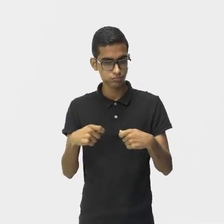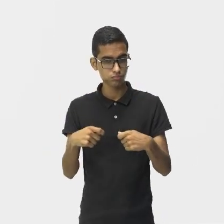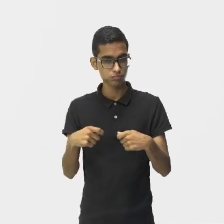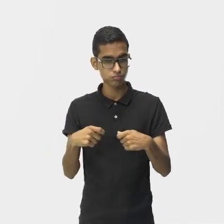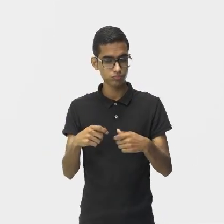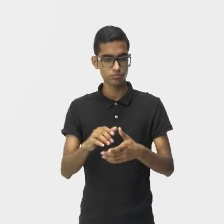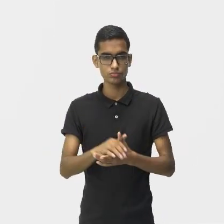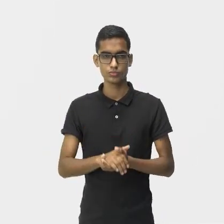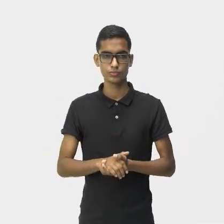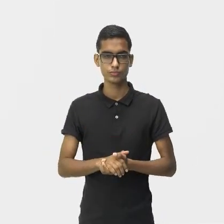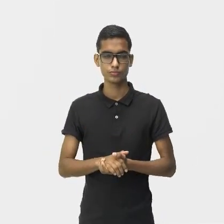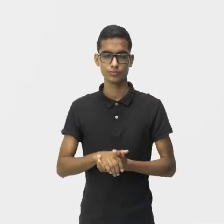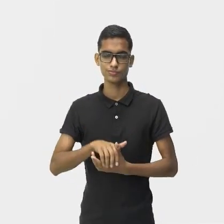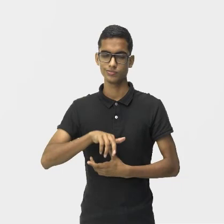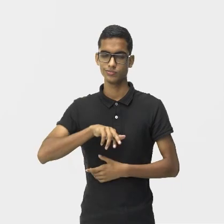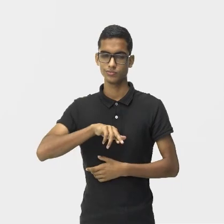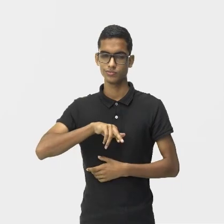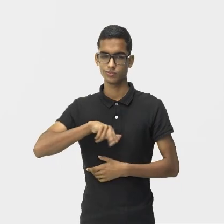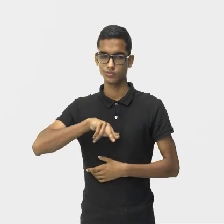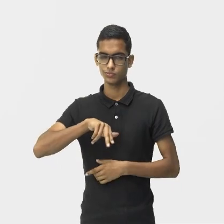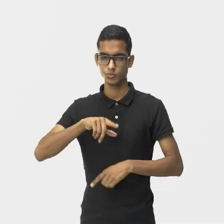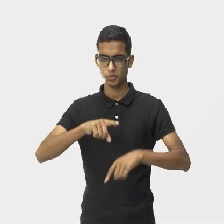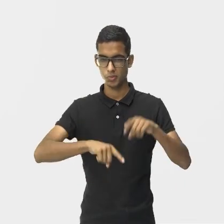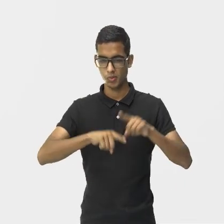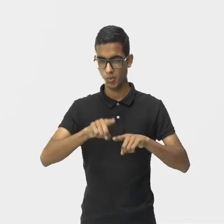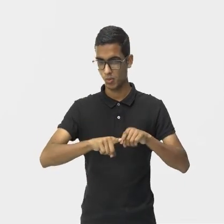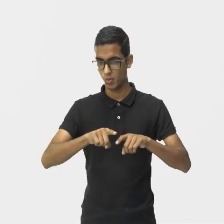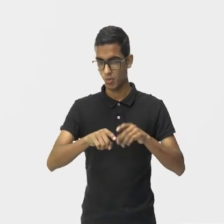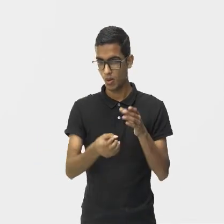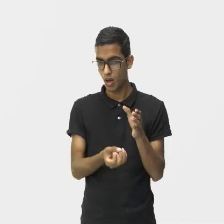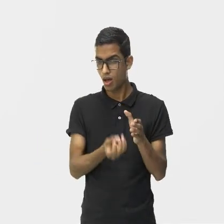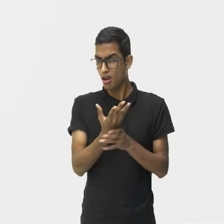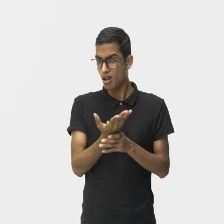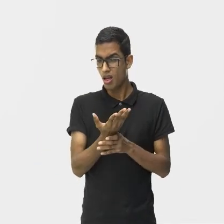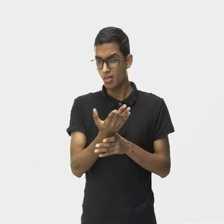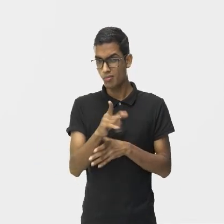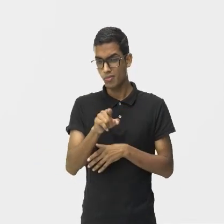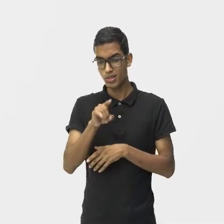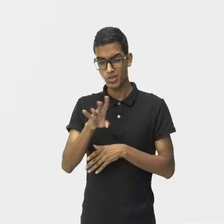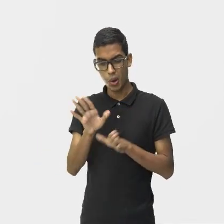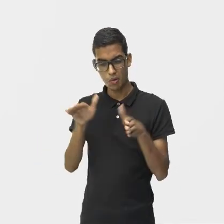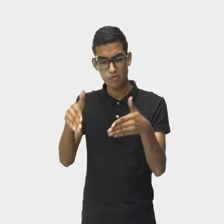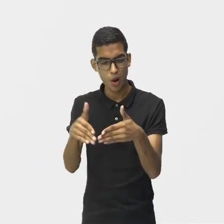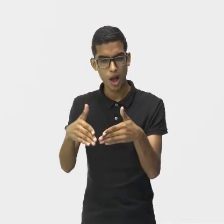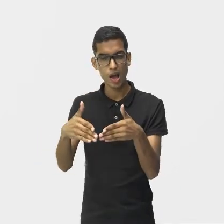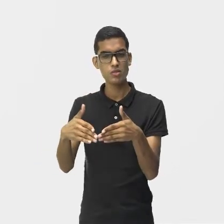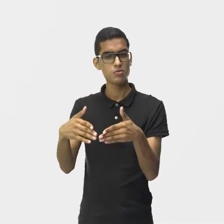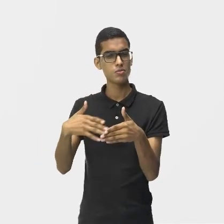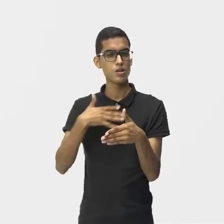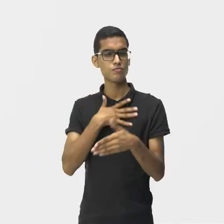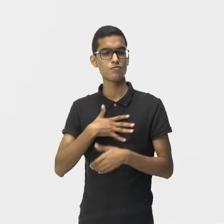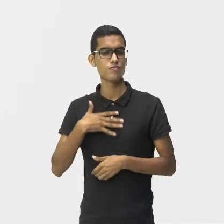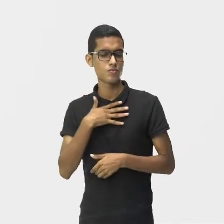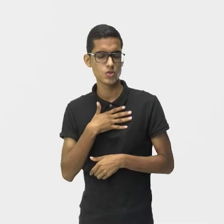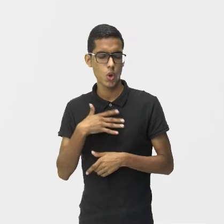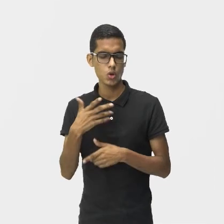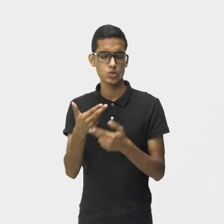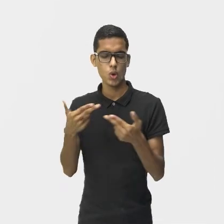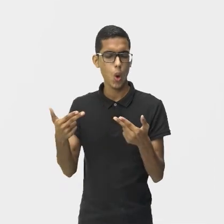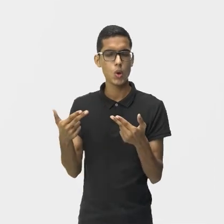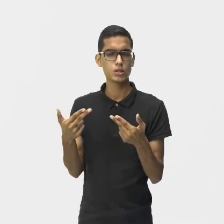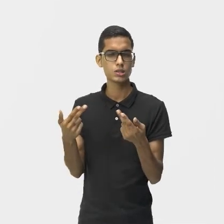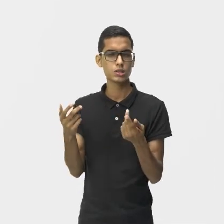Não. Elas não são criadas para satisfazer exclusivamente as necessidades humanas.